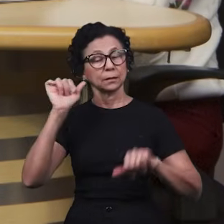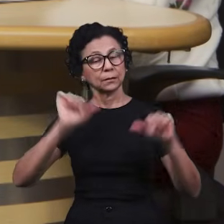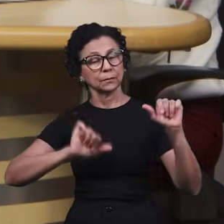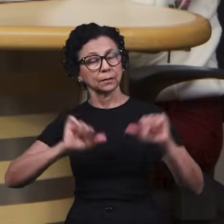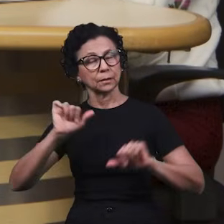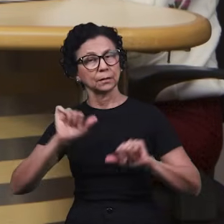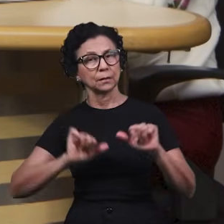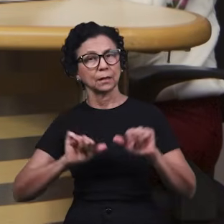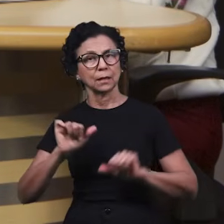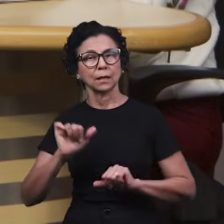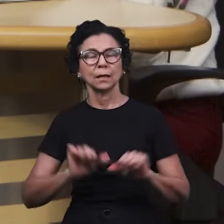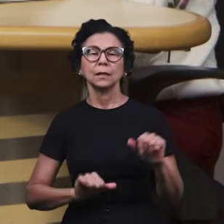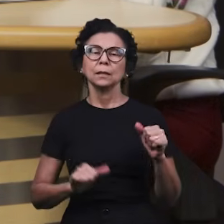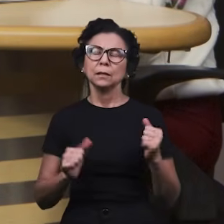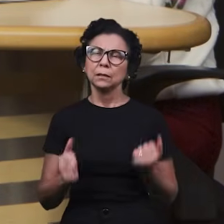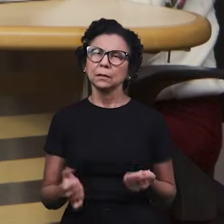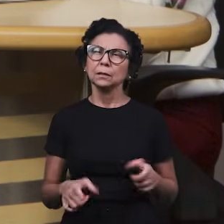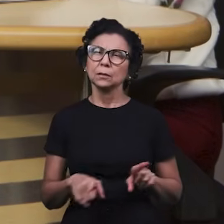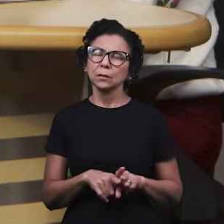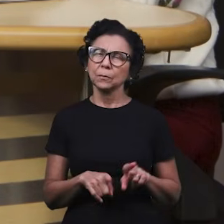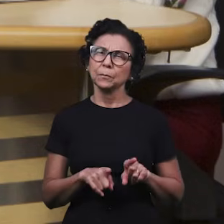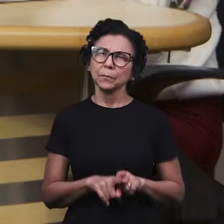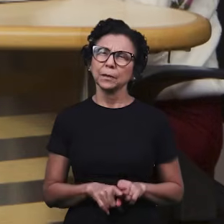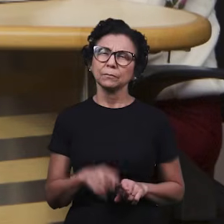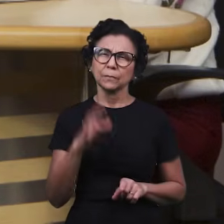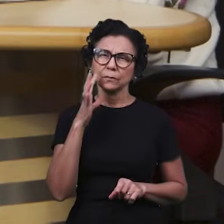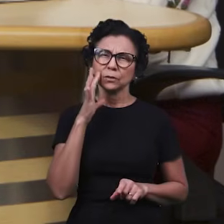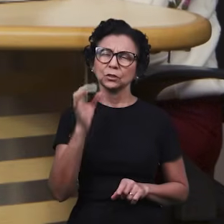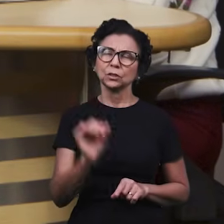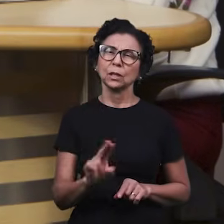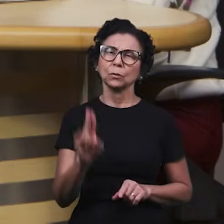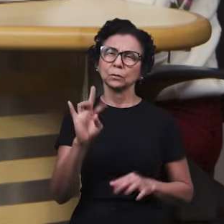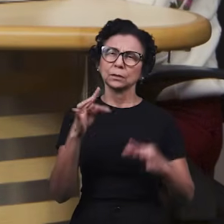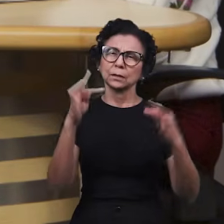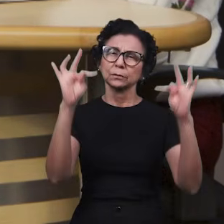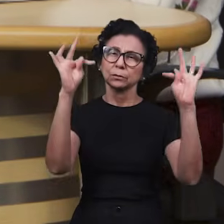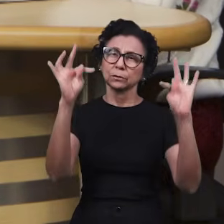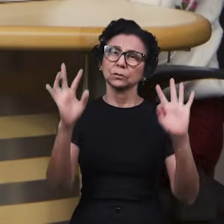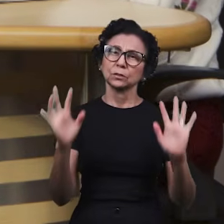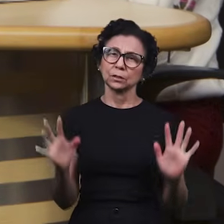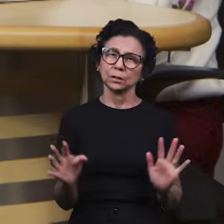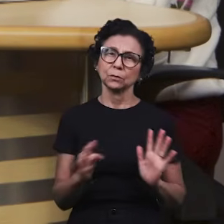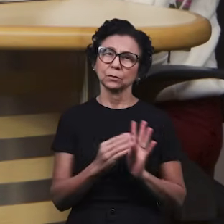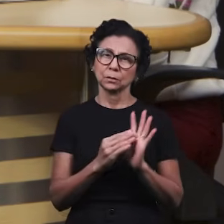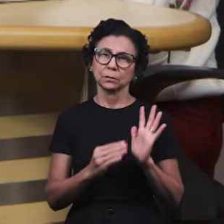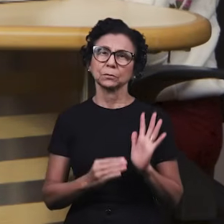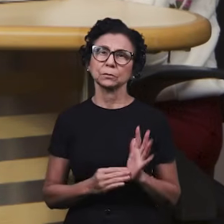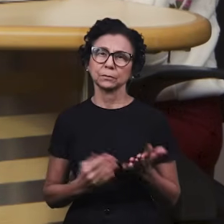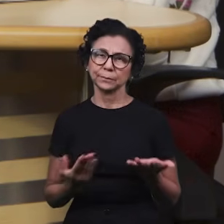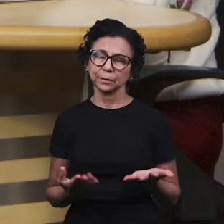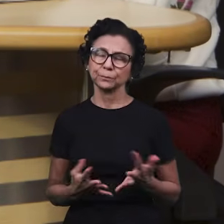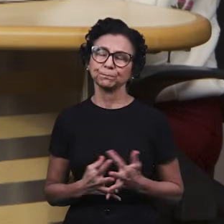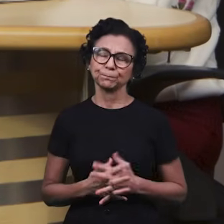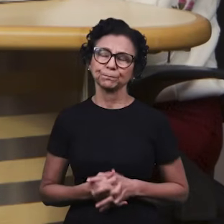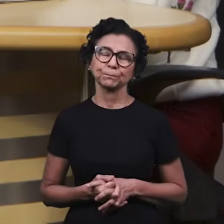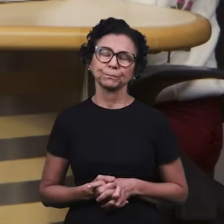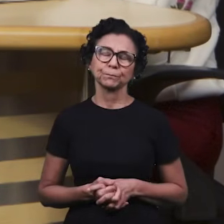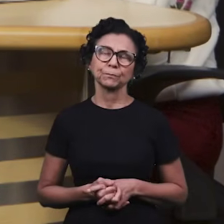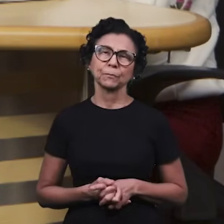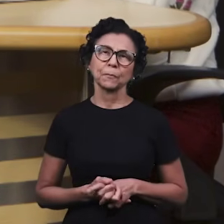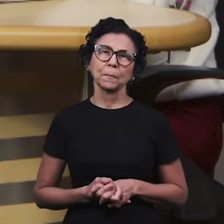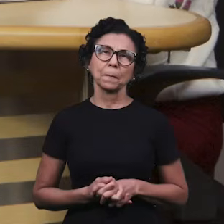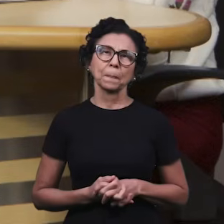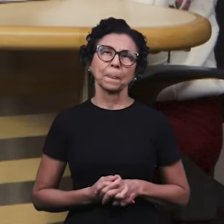nossos lares dessas tecnologias que as crianças e adolescentes estão imersos nela. Isso